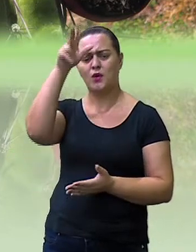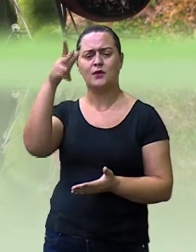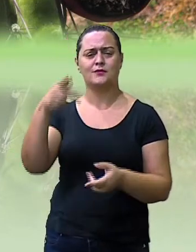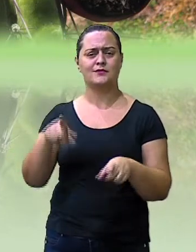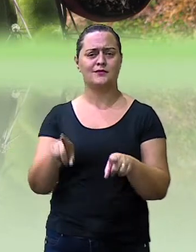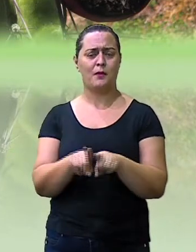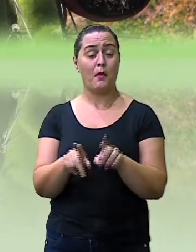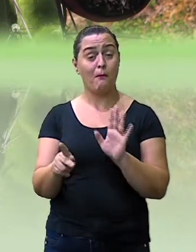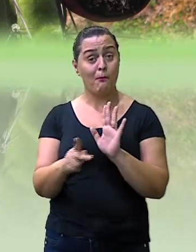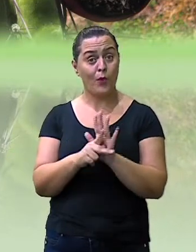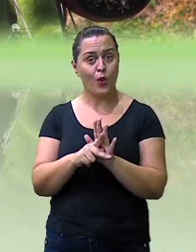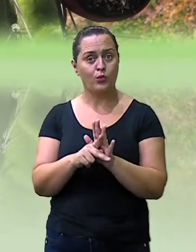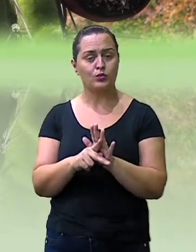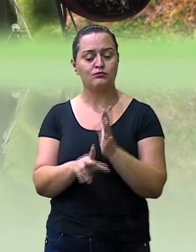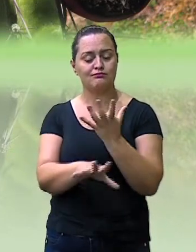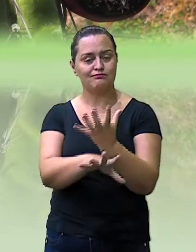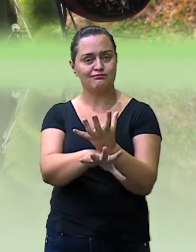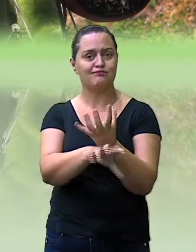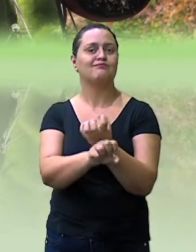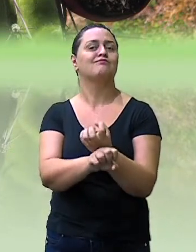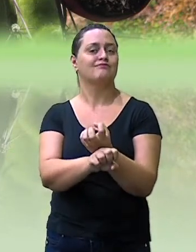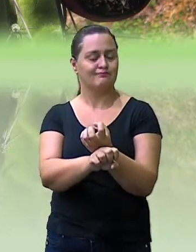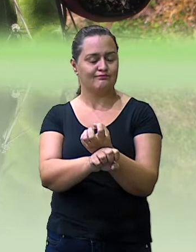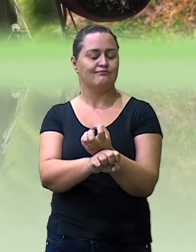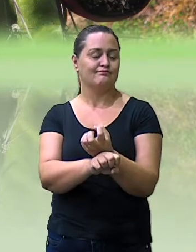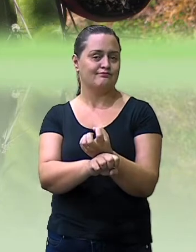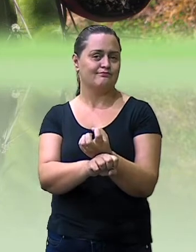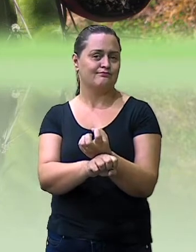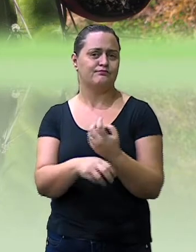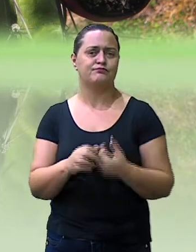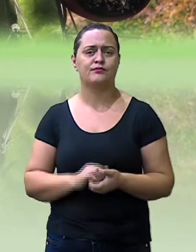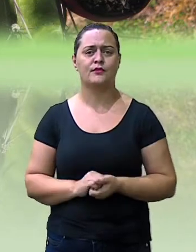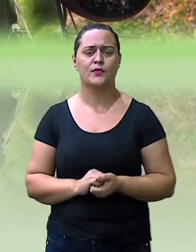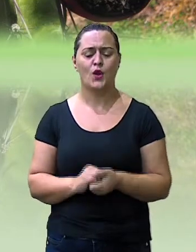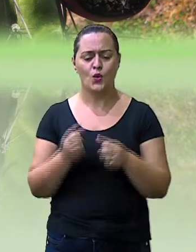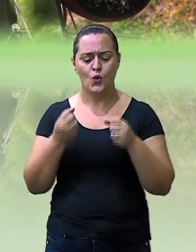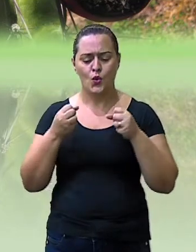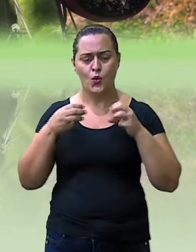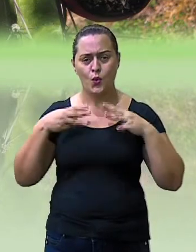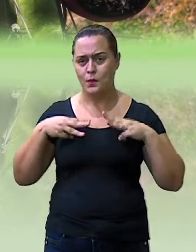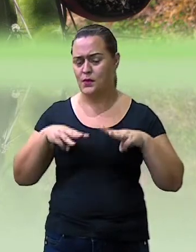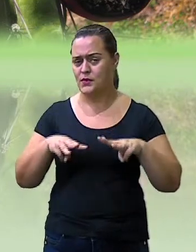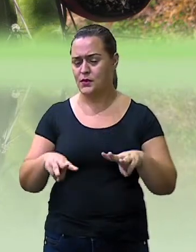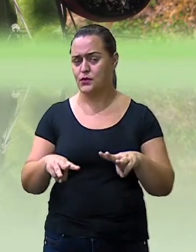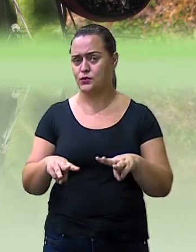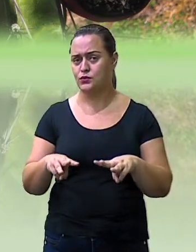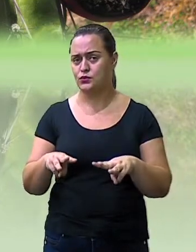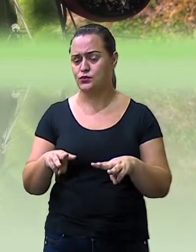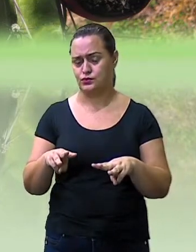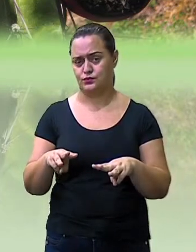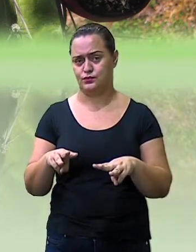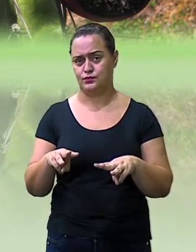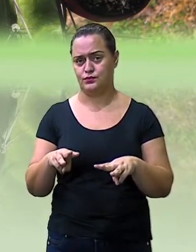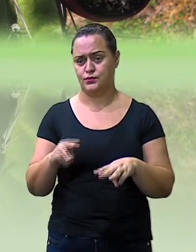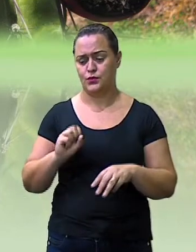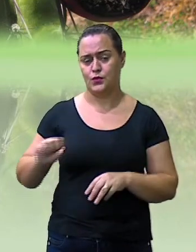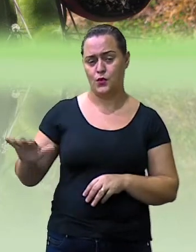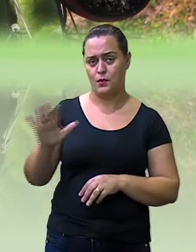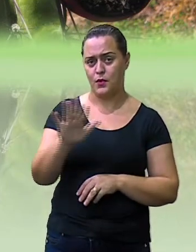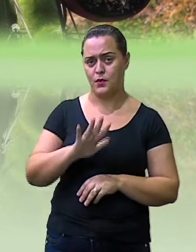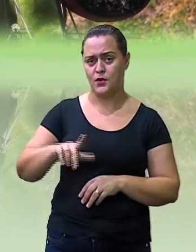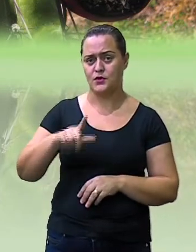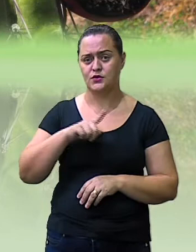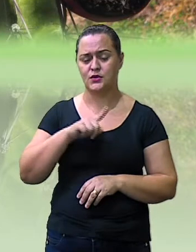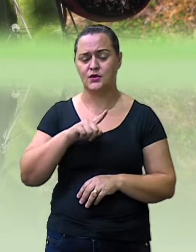bioma. Segundo o Ministério do Meio Ambiente, a Caatinga apresenta 178 espécies de